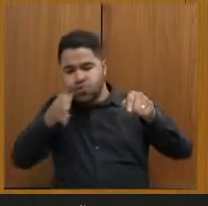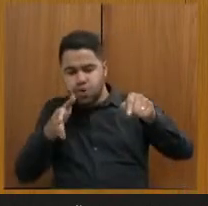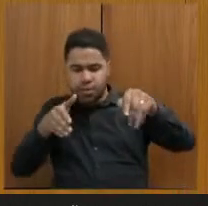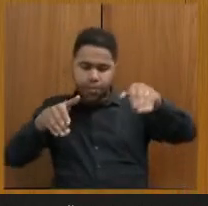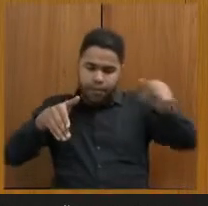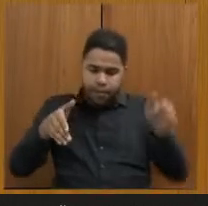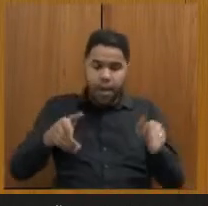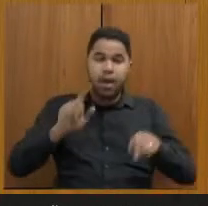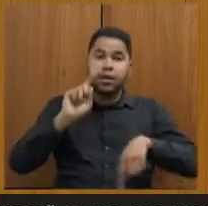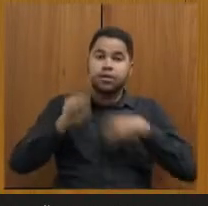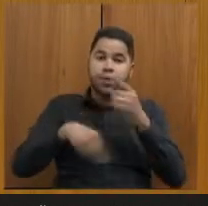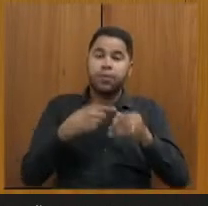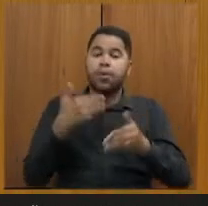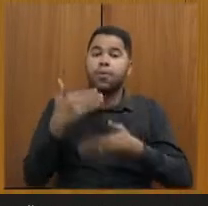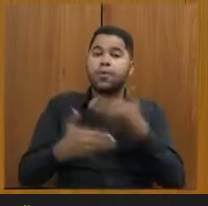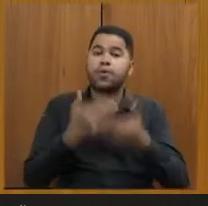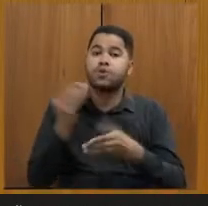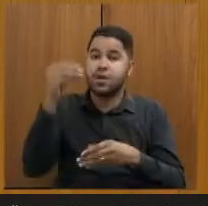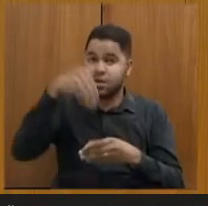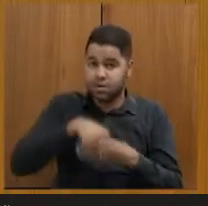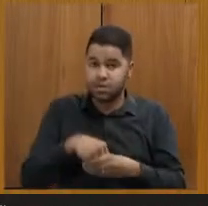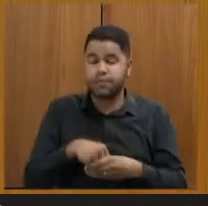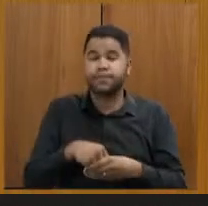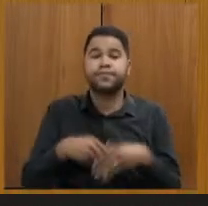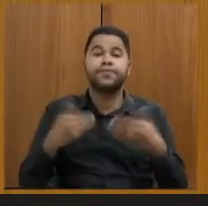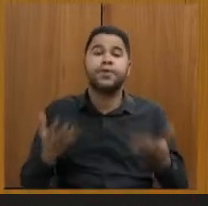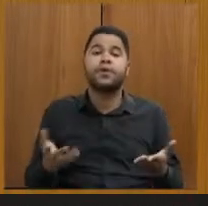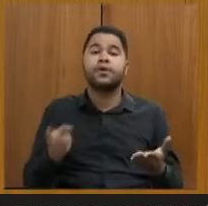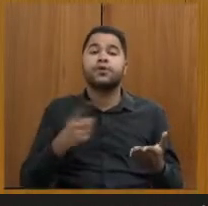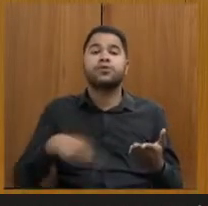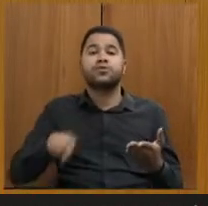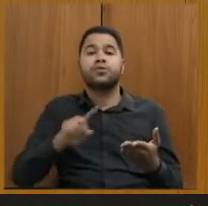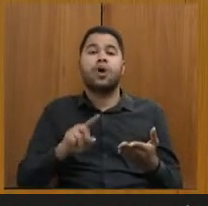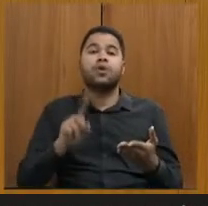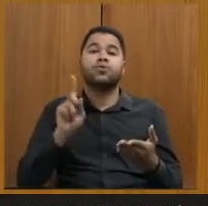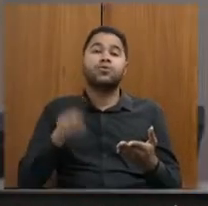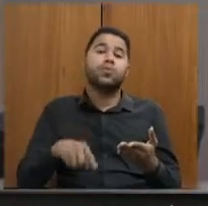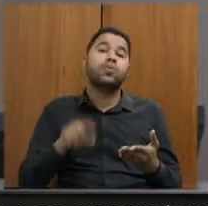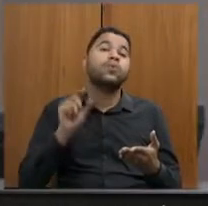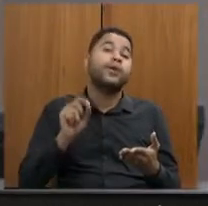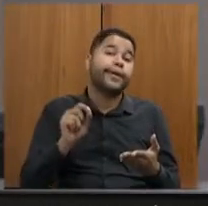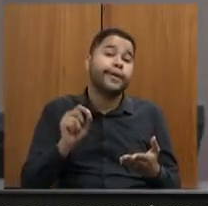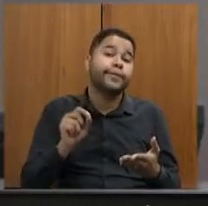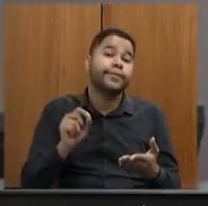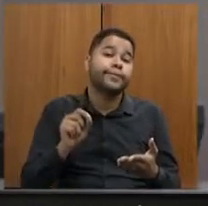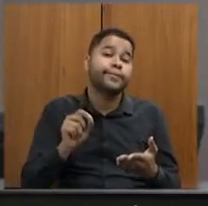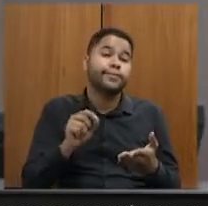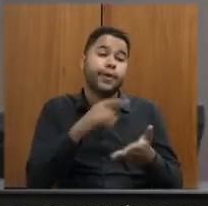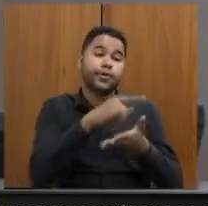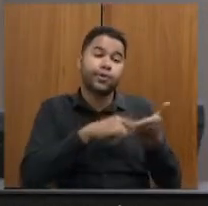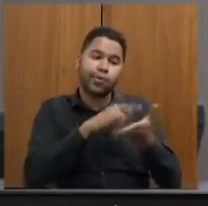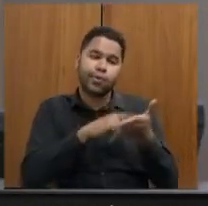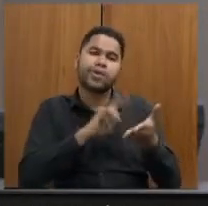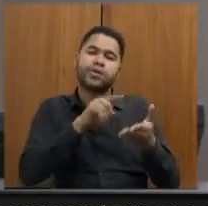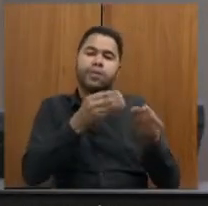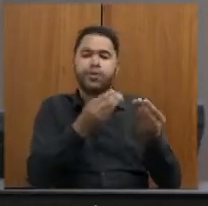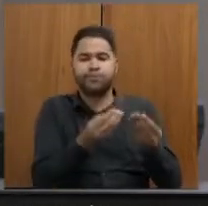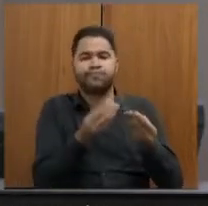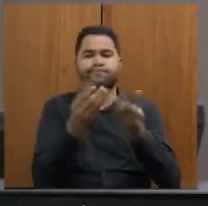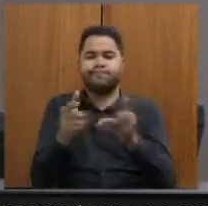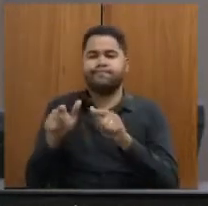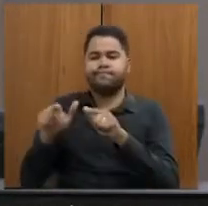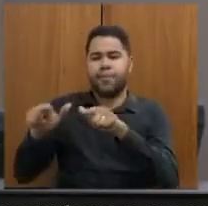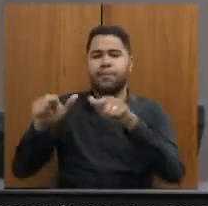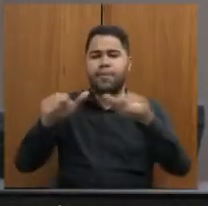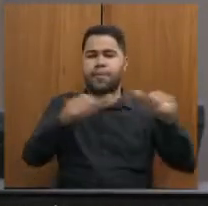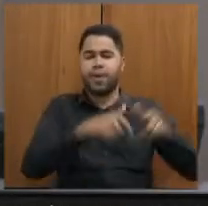depois nós vamos para o processo interno por fim nós vamos fazer escritura e no final que nós vamos fazer essa entrega Então